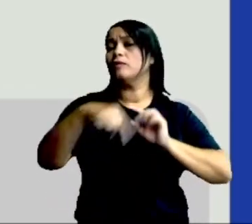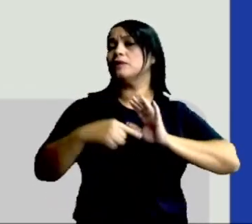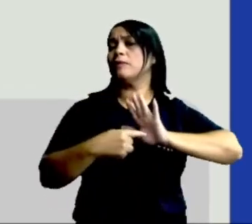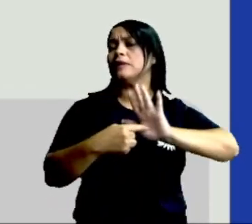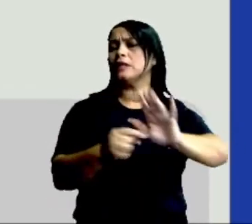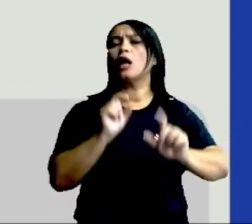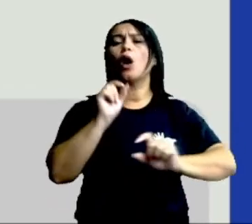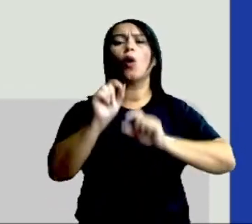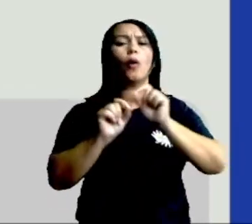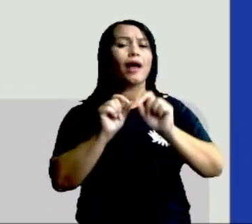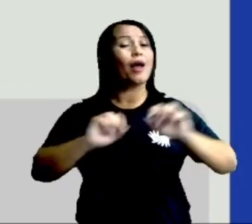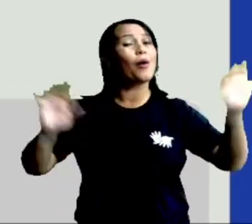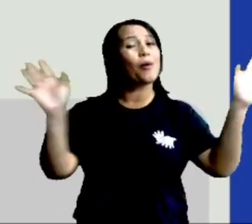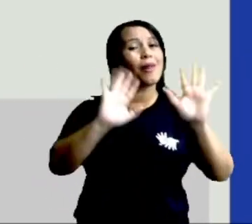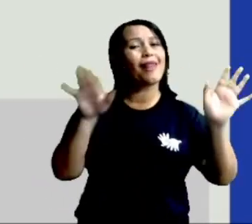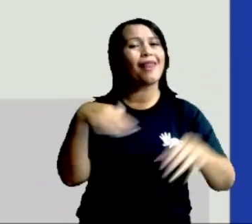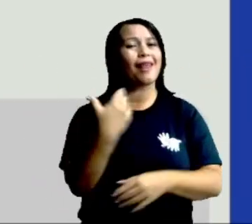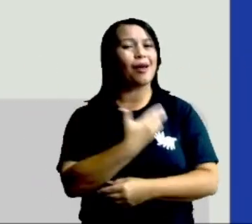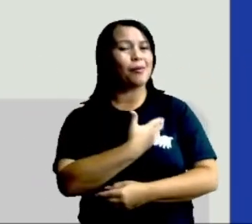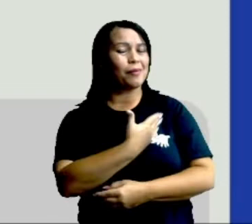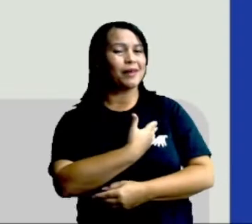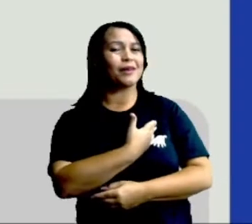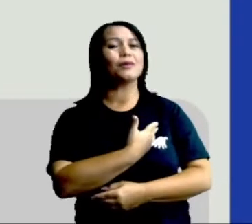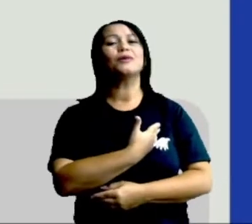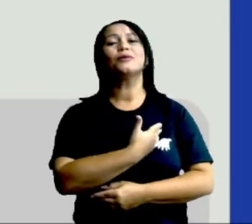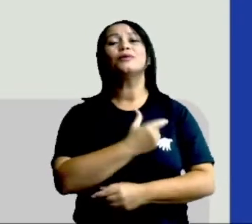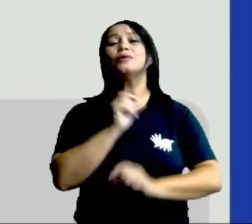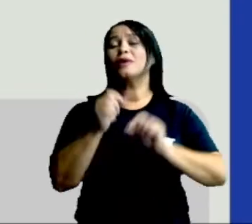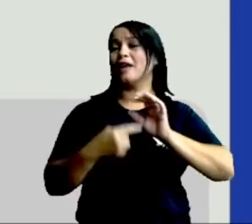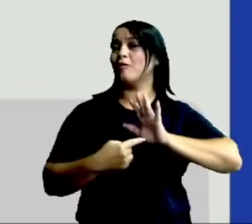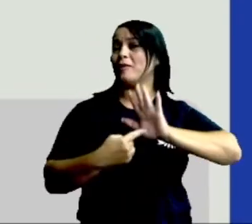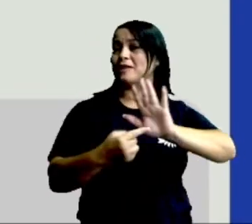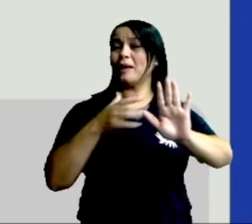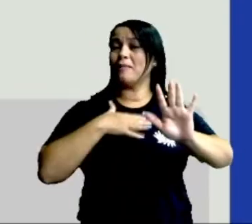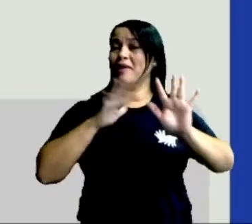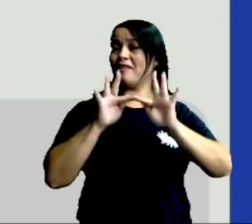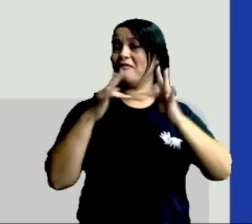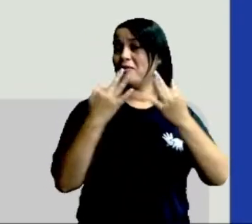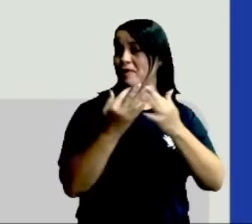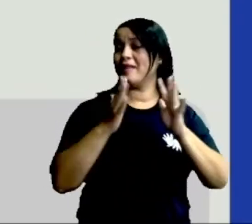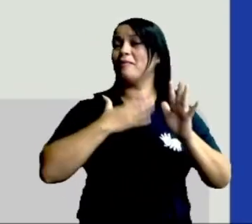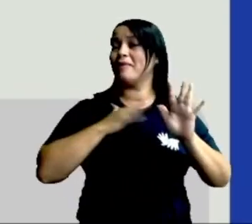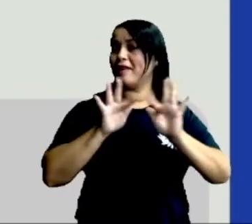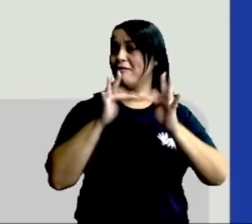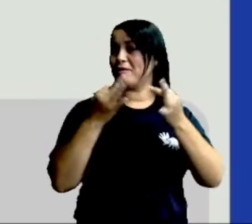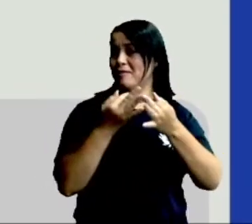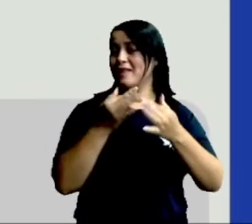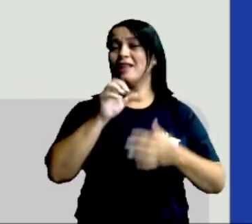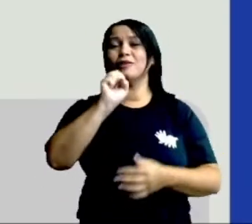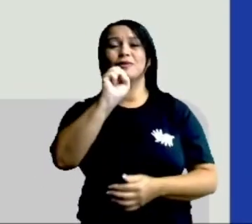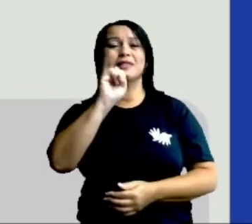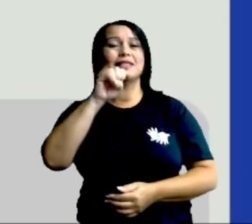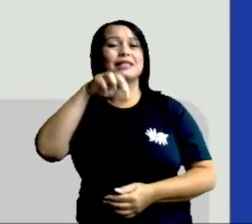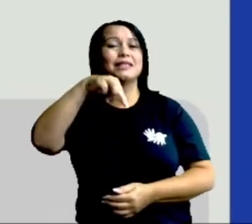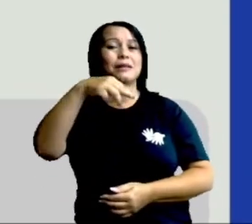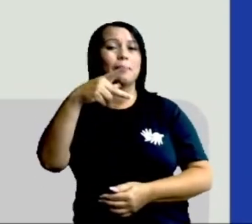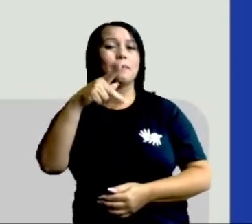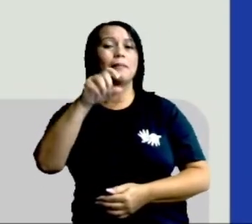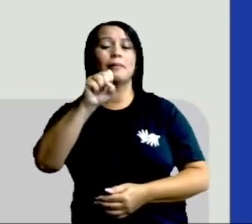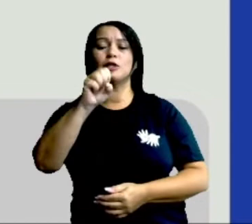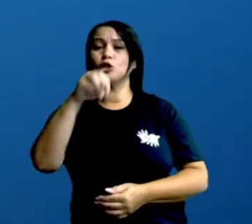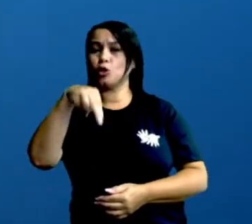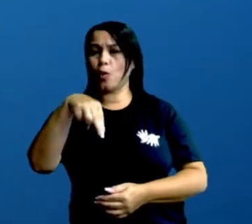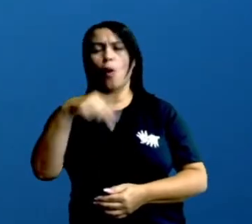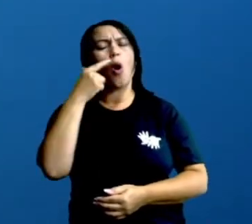ó. Olá, amigos, me llamo Margie. Os presento mi família, la família Simpson. A gente vai aprender,